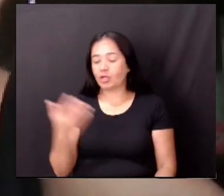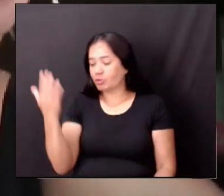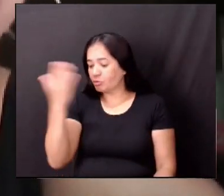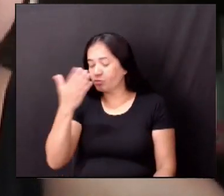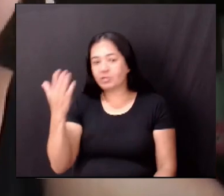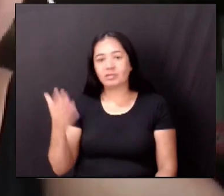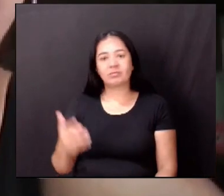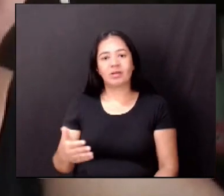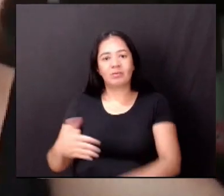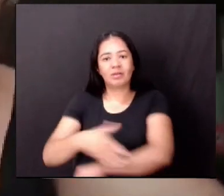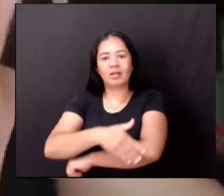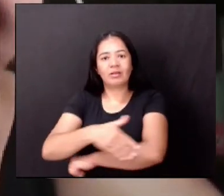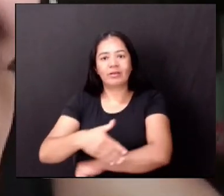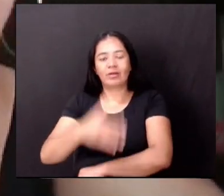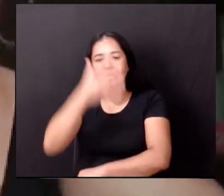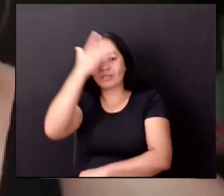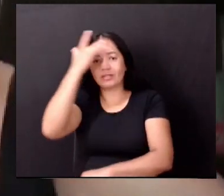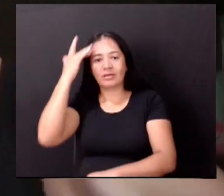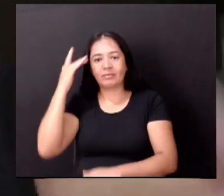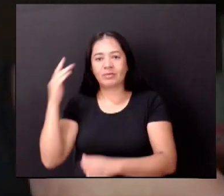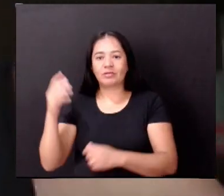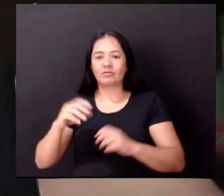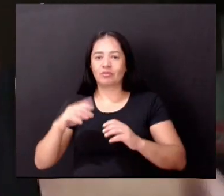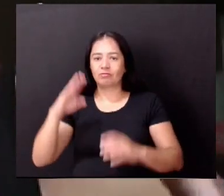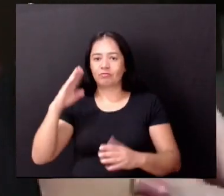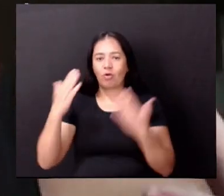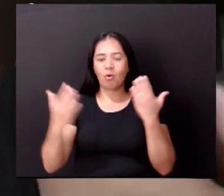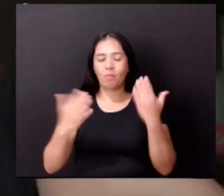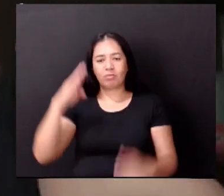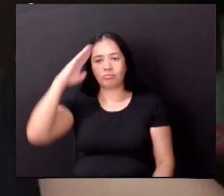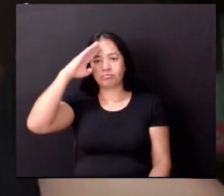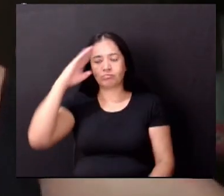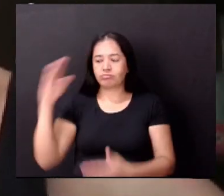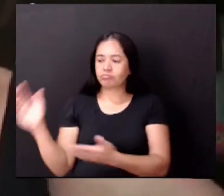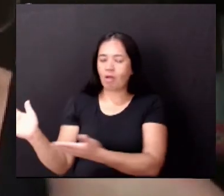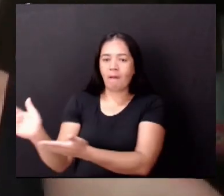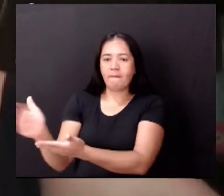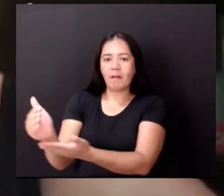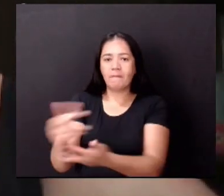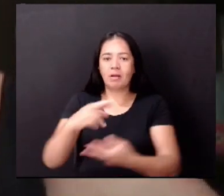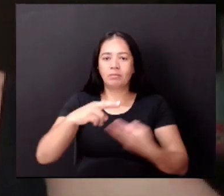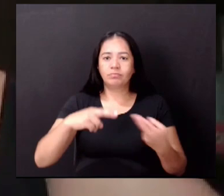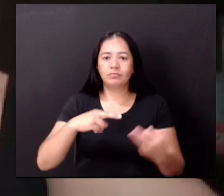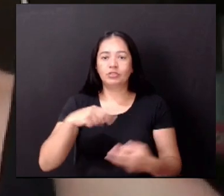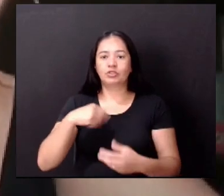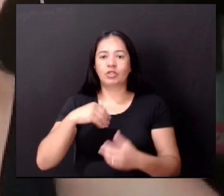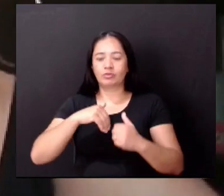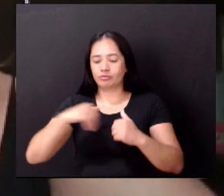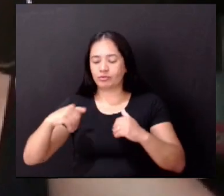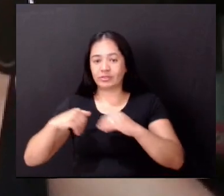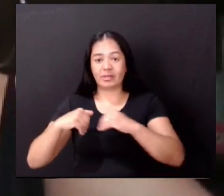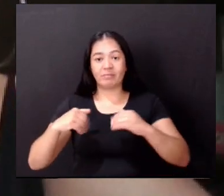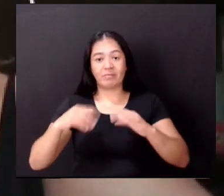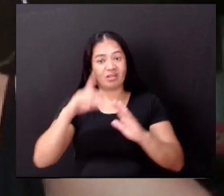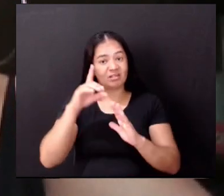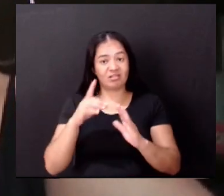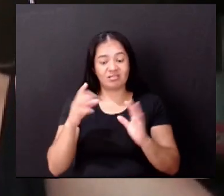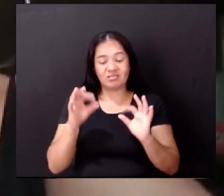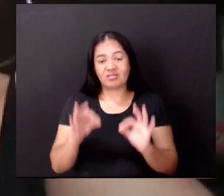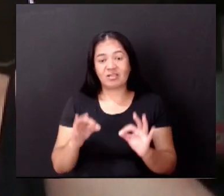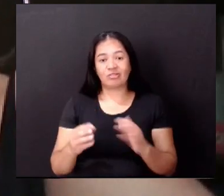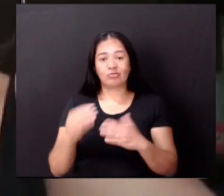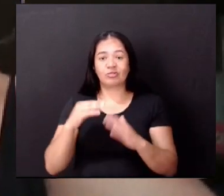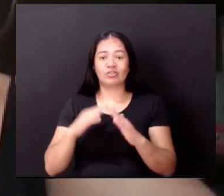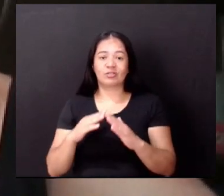sociedade. Nós não enxergamos na rua esse exército, né, que está fazendo a reciclagem. A gente não separa direito dentro